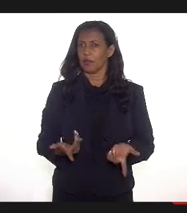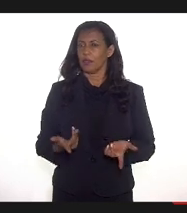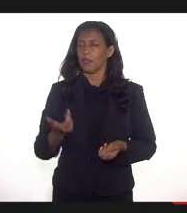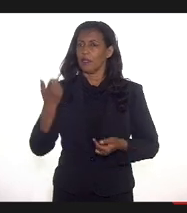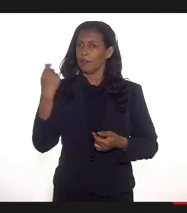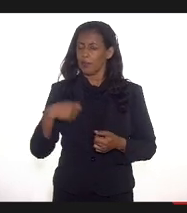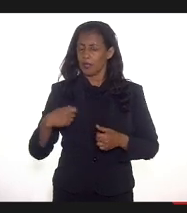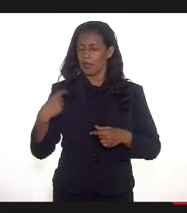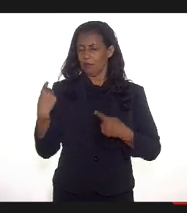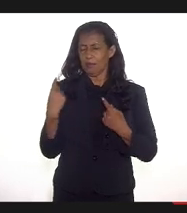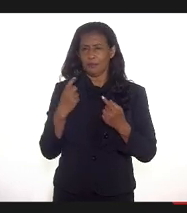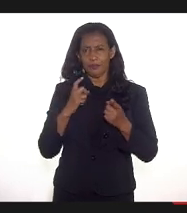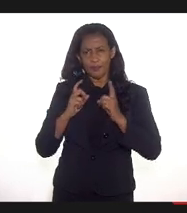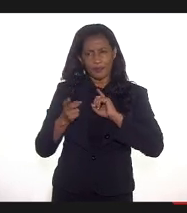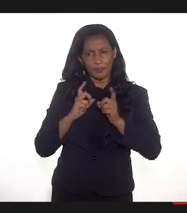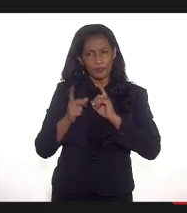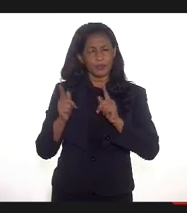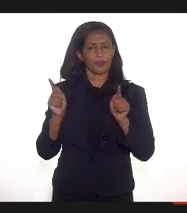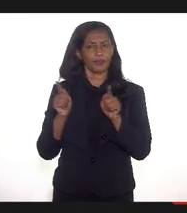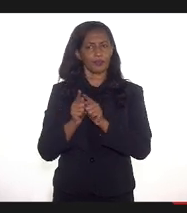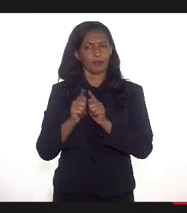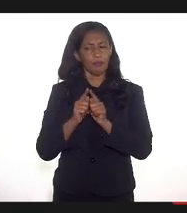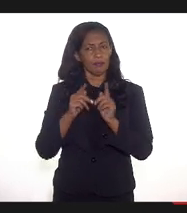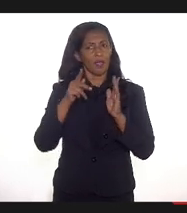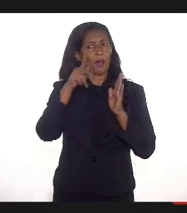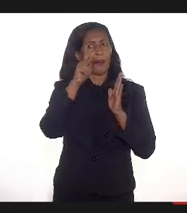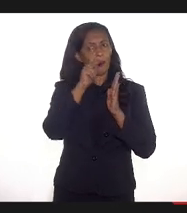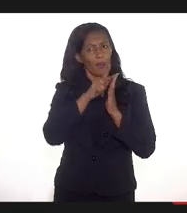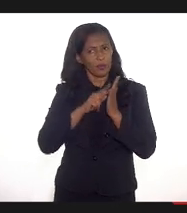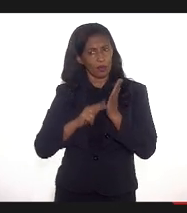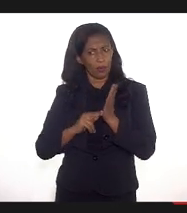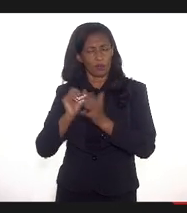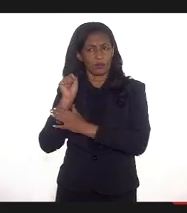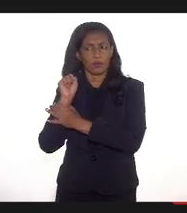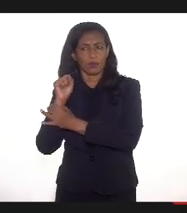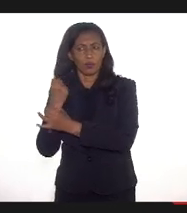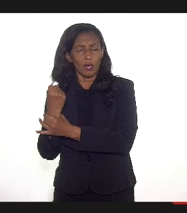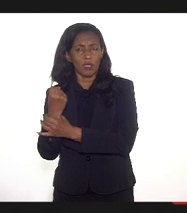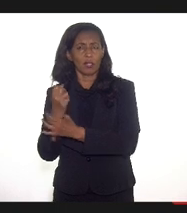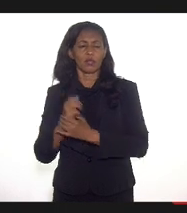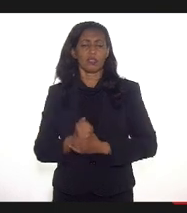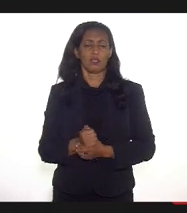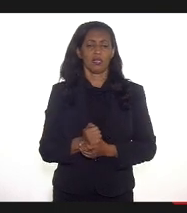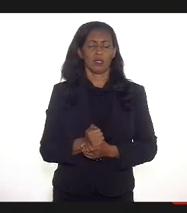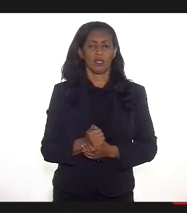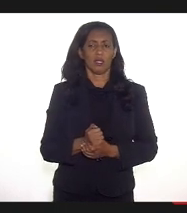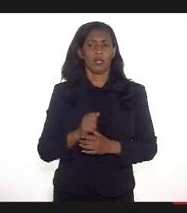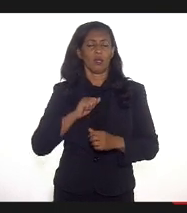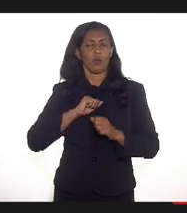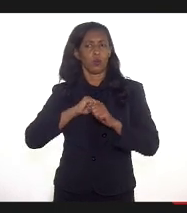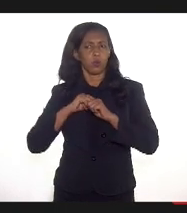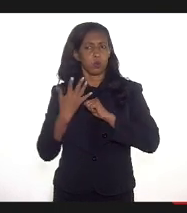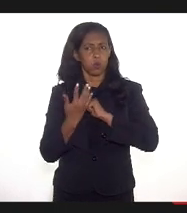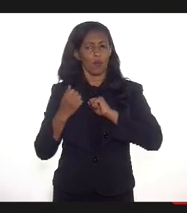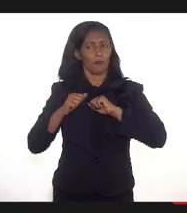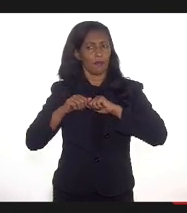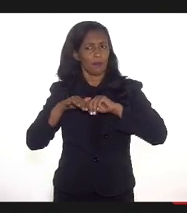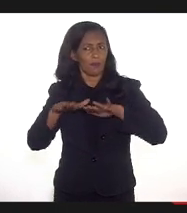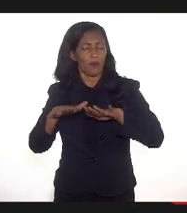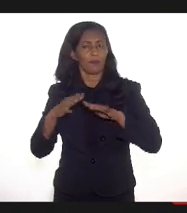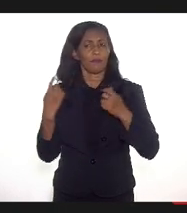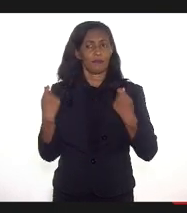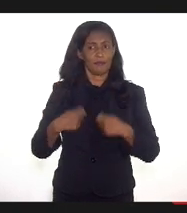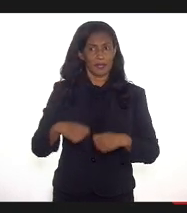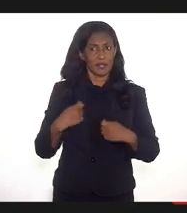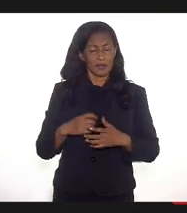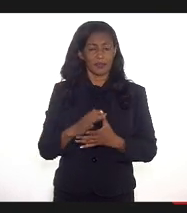mesa os protocolos de segurança, né, os índices epidemiológicos, tudo isso tem que estar na mesa. E